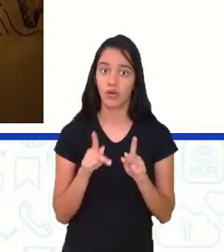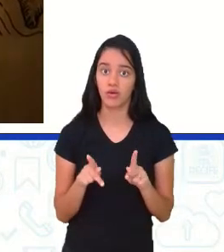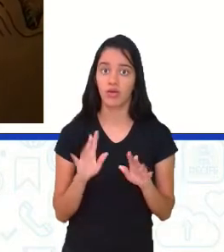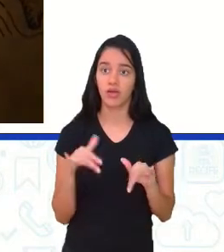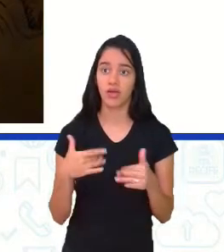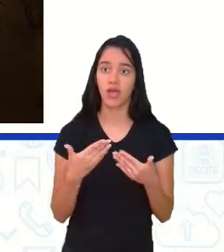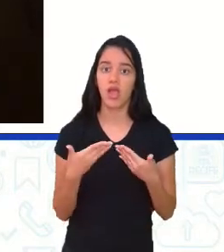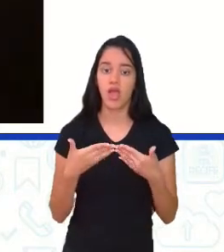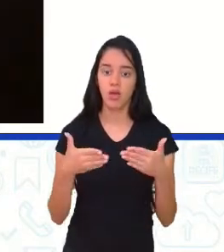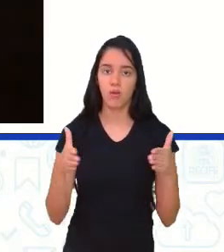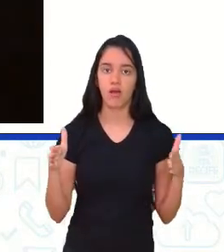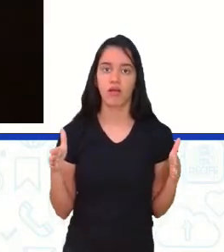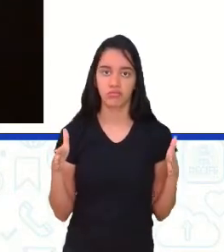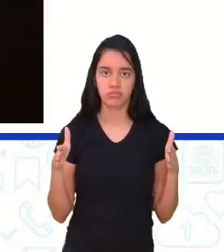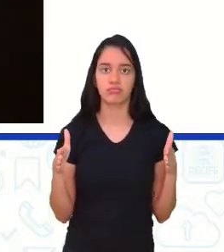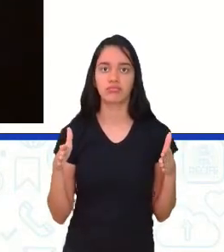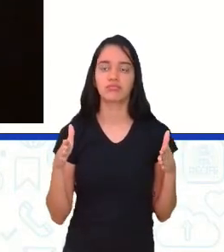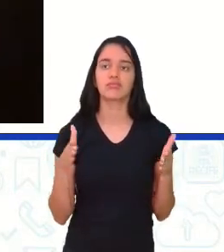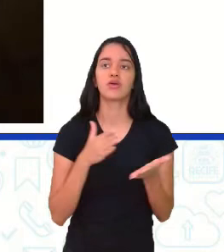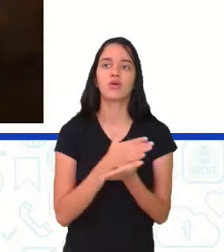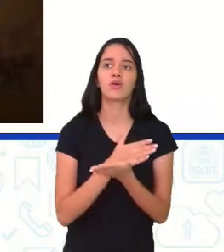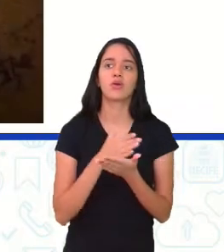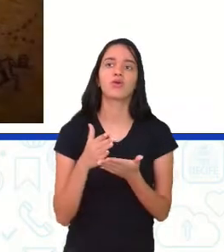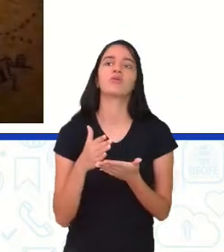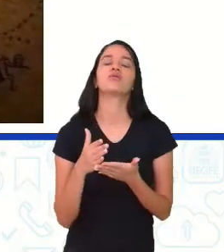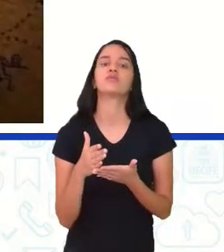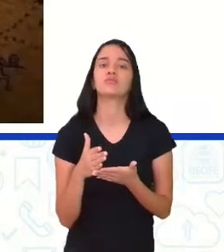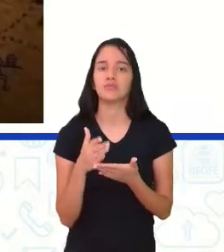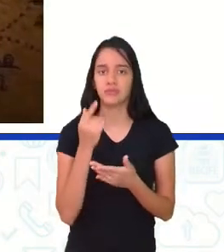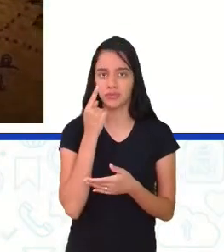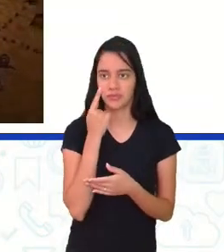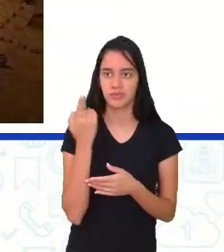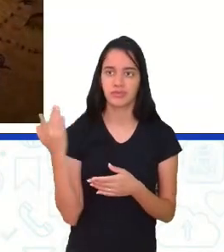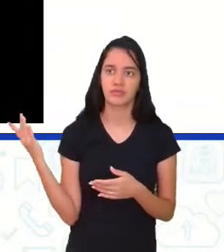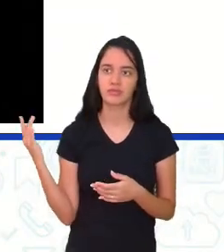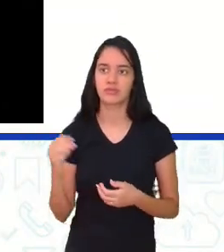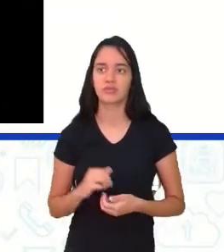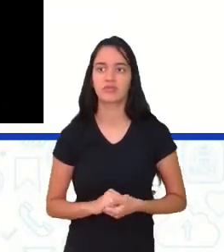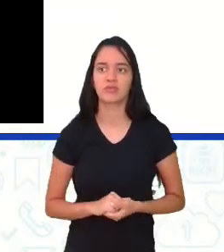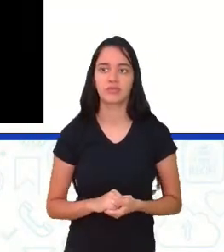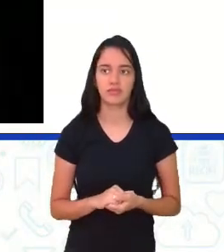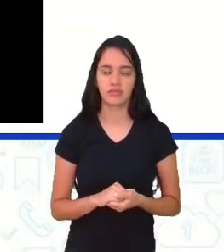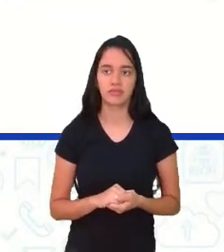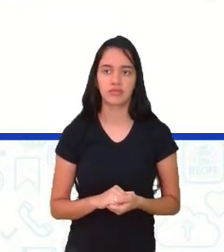uma abertura, eles fizeram uma abertura e era que estava commons, ok?